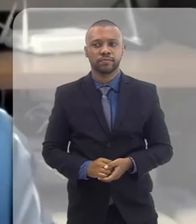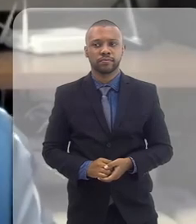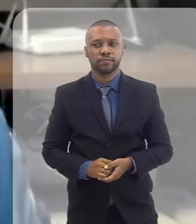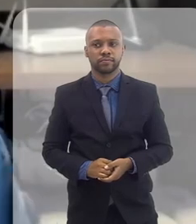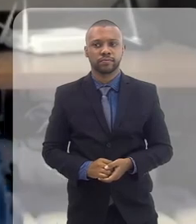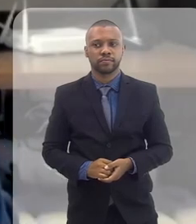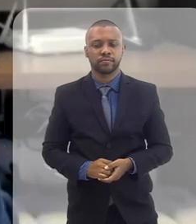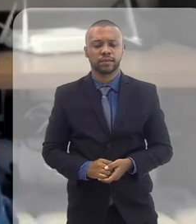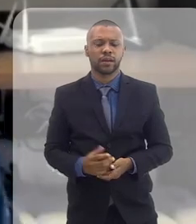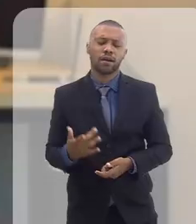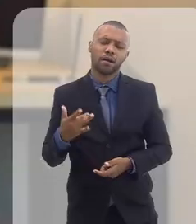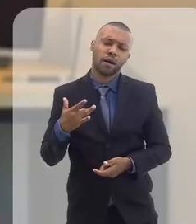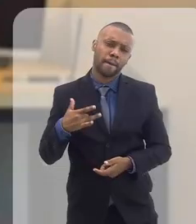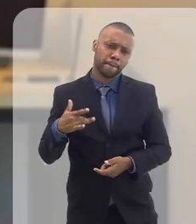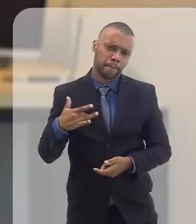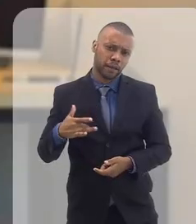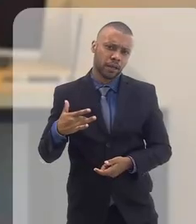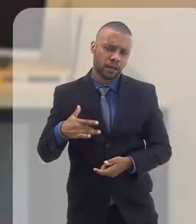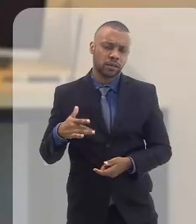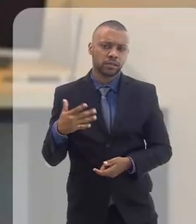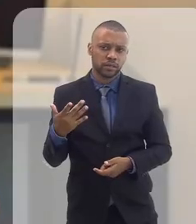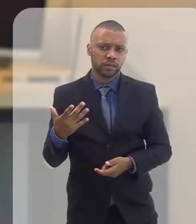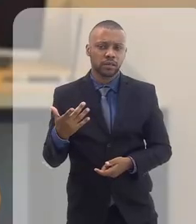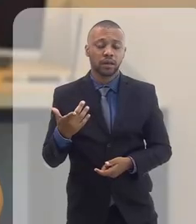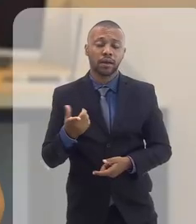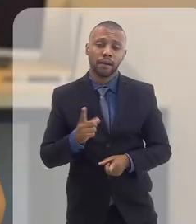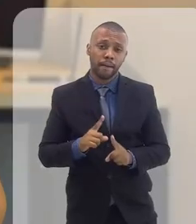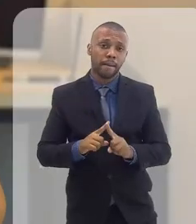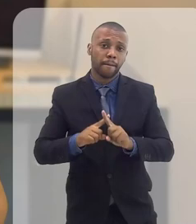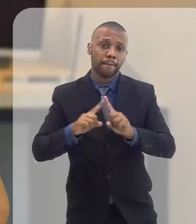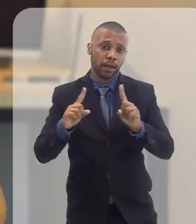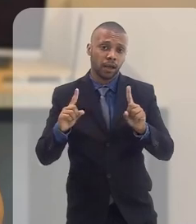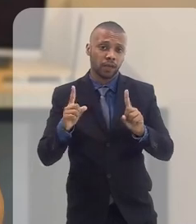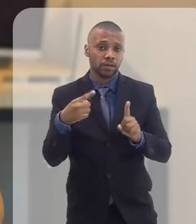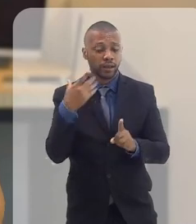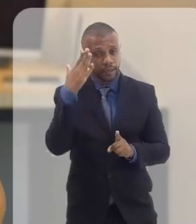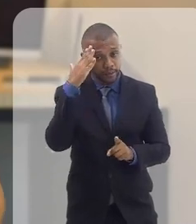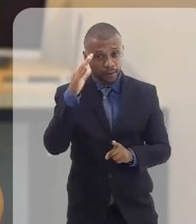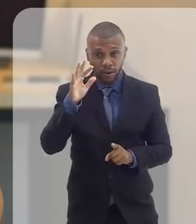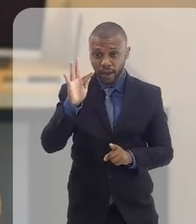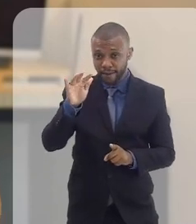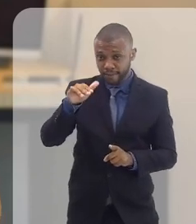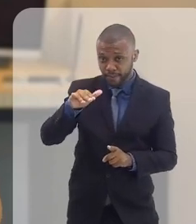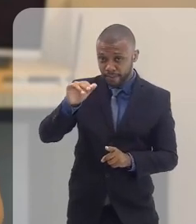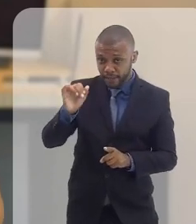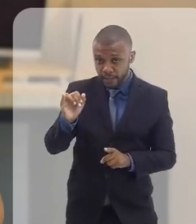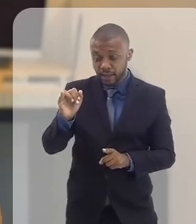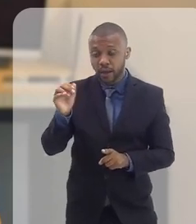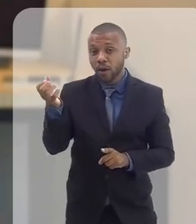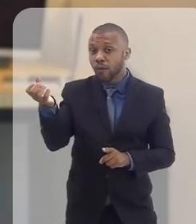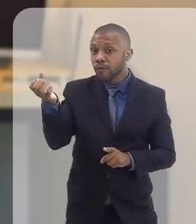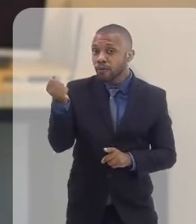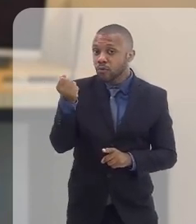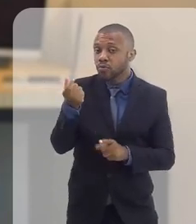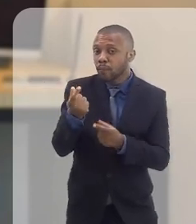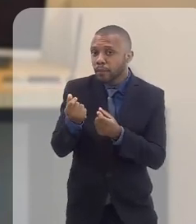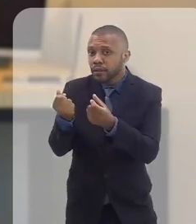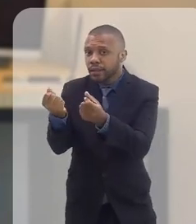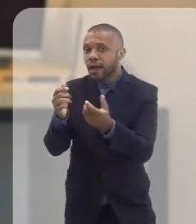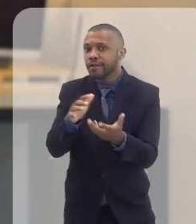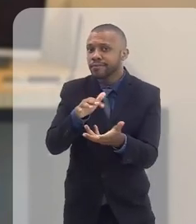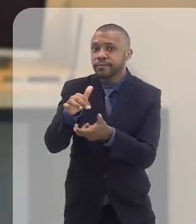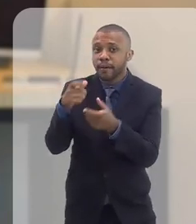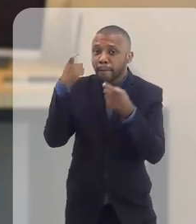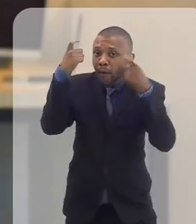querer fazer. É uma pena que, embora o Fundo Monetário Internacional